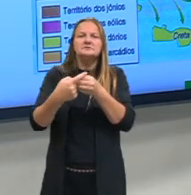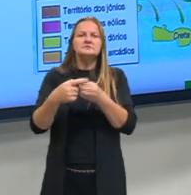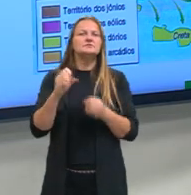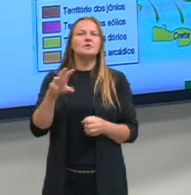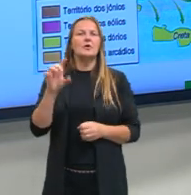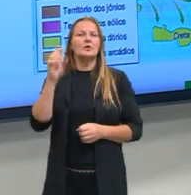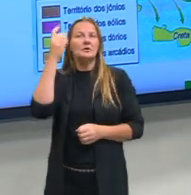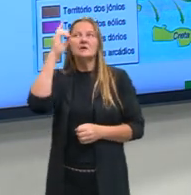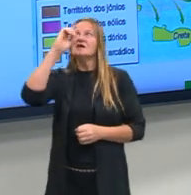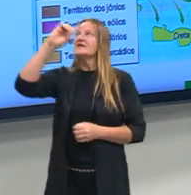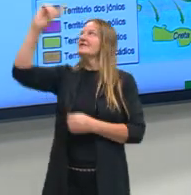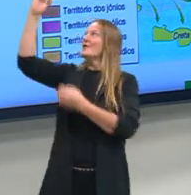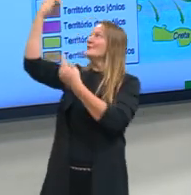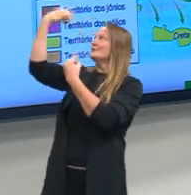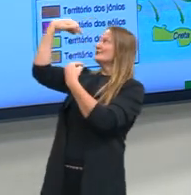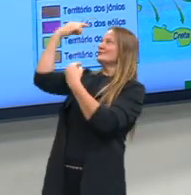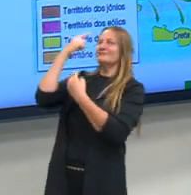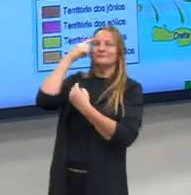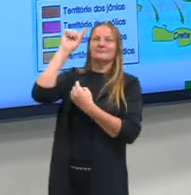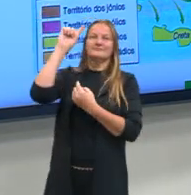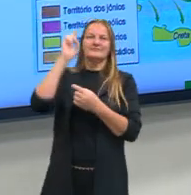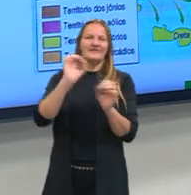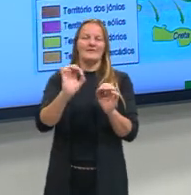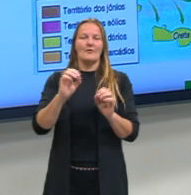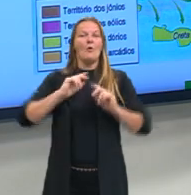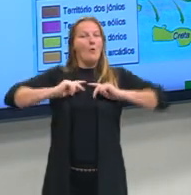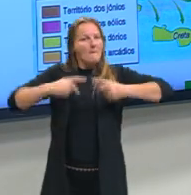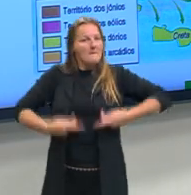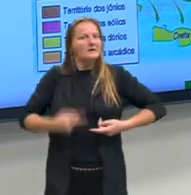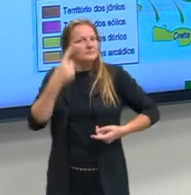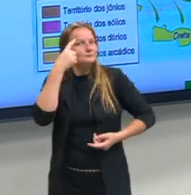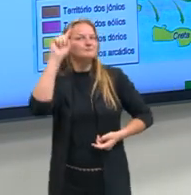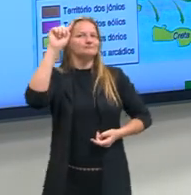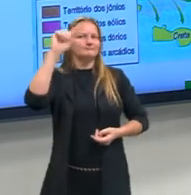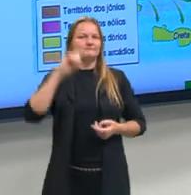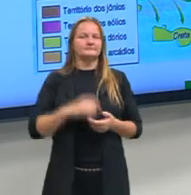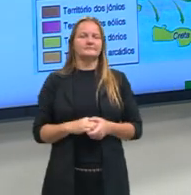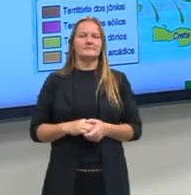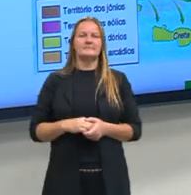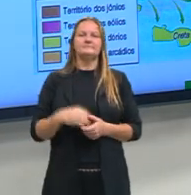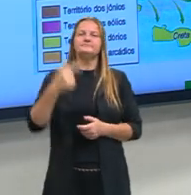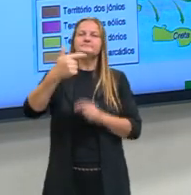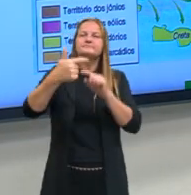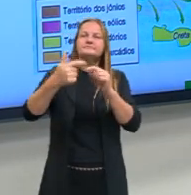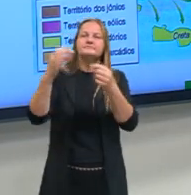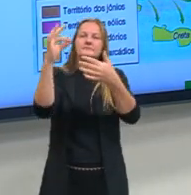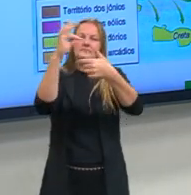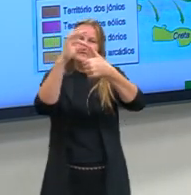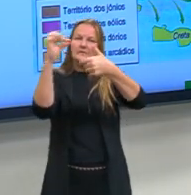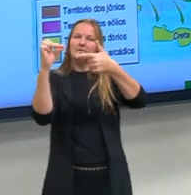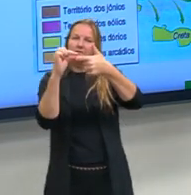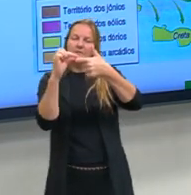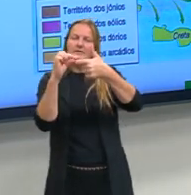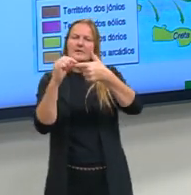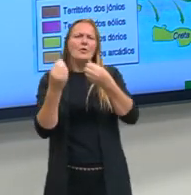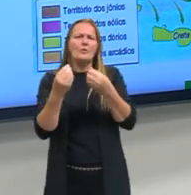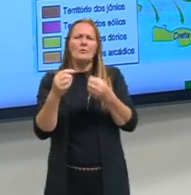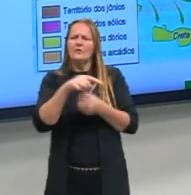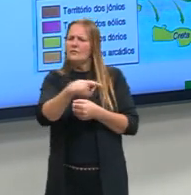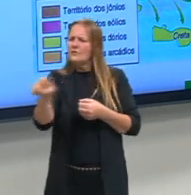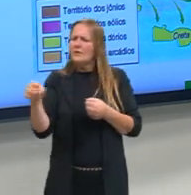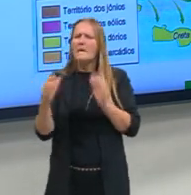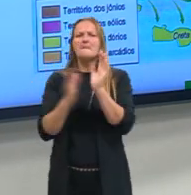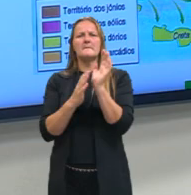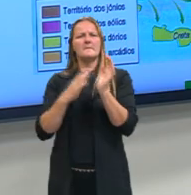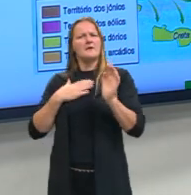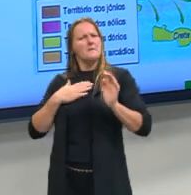mais uma invenção dos Deuses é uma invenção humana segundo e é para te convencer os demais que a